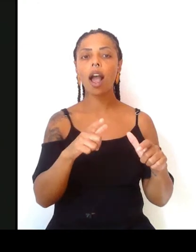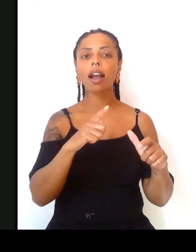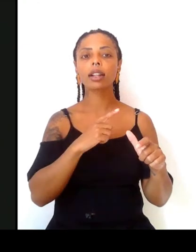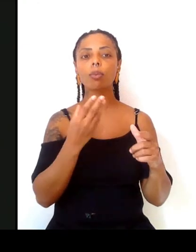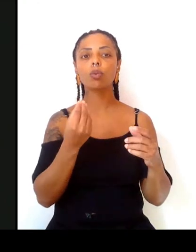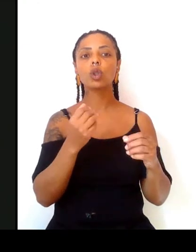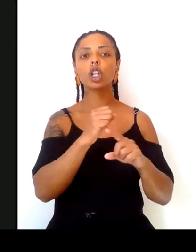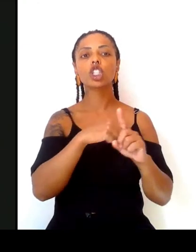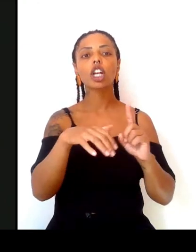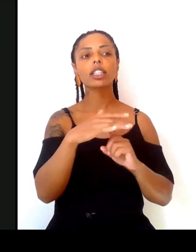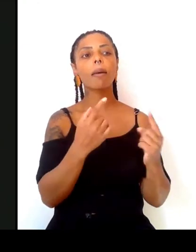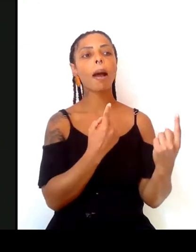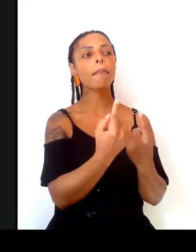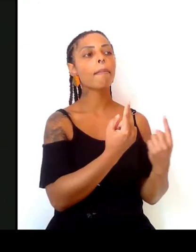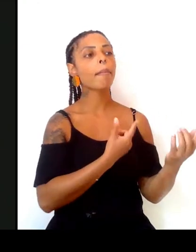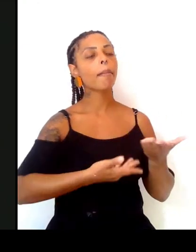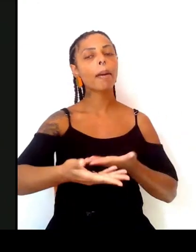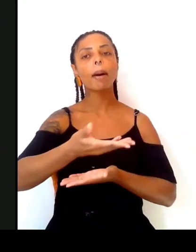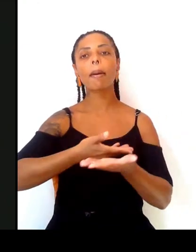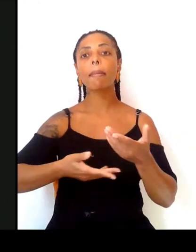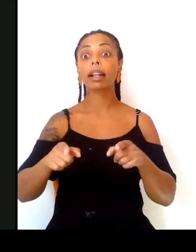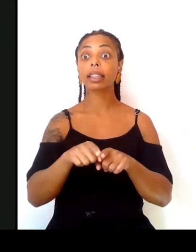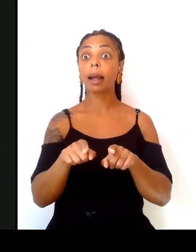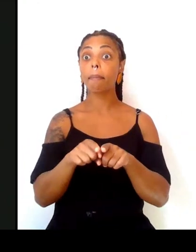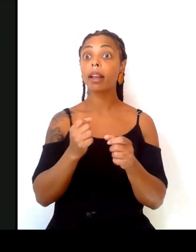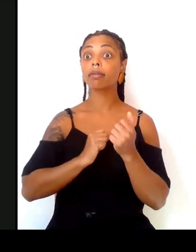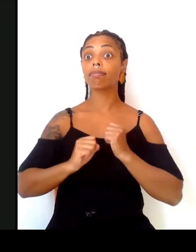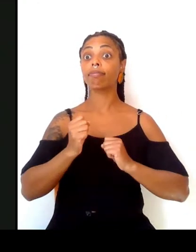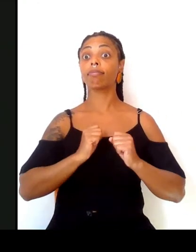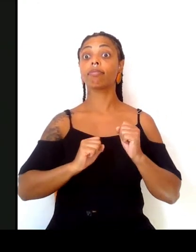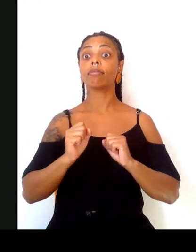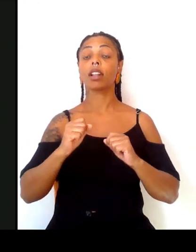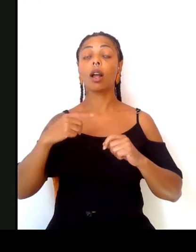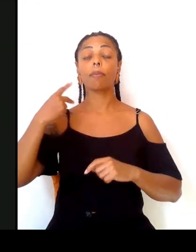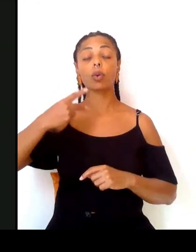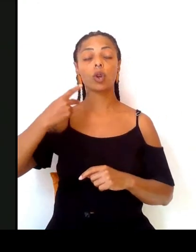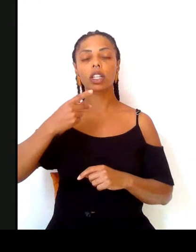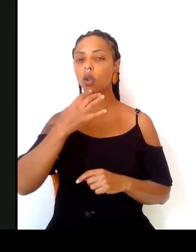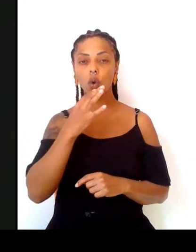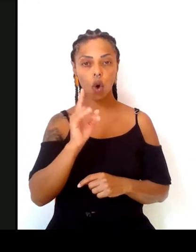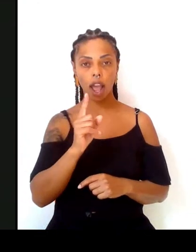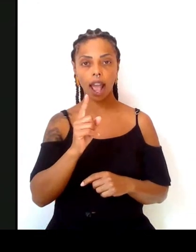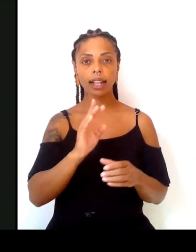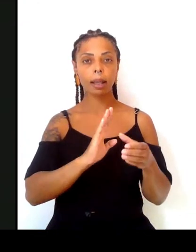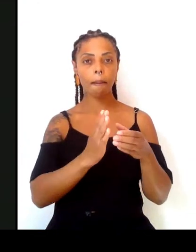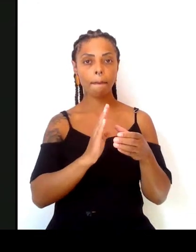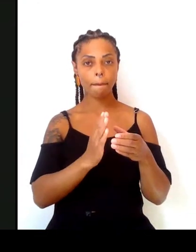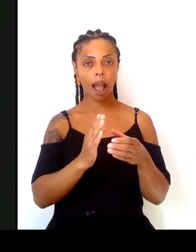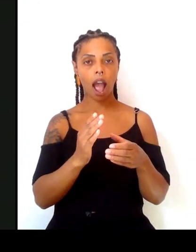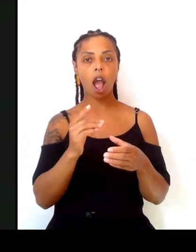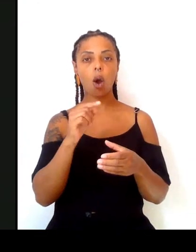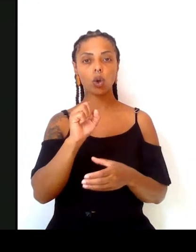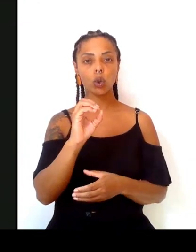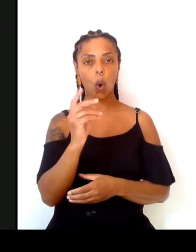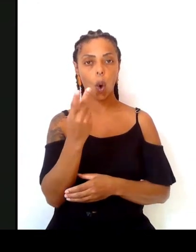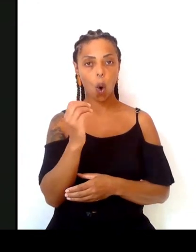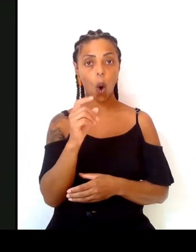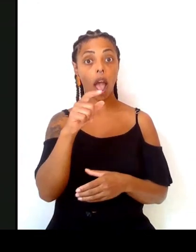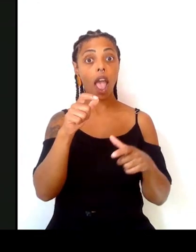ansiedade política para quem não conhece o bairro do Soho essa é uma região central de Londres